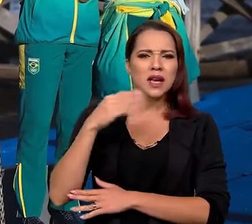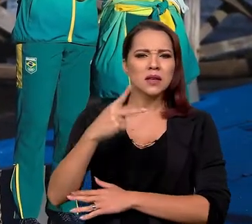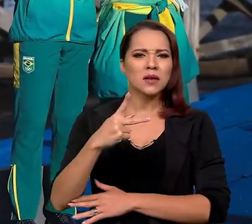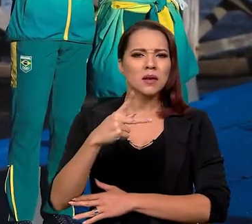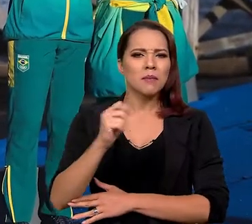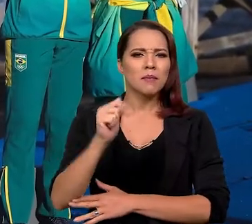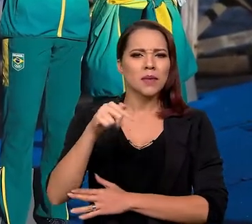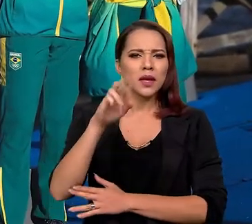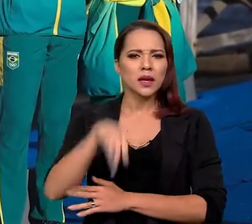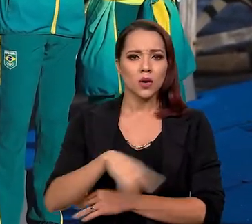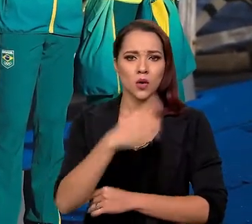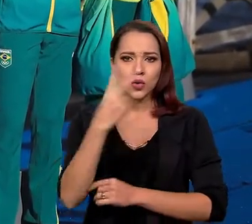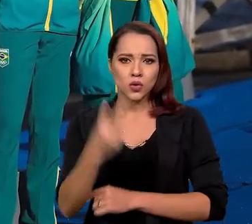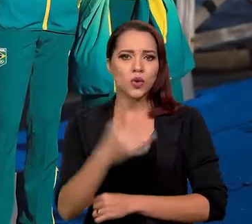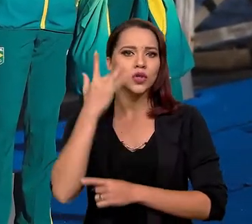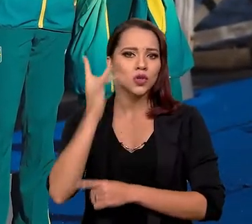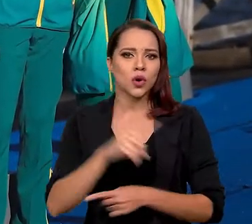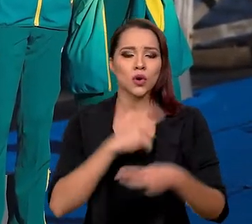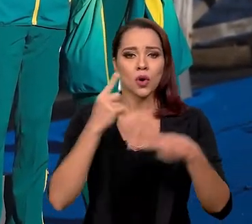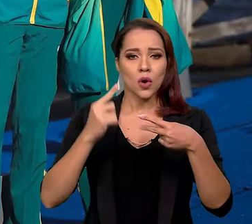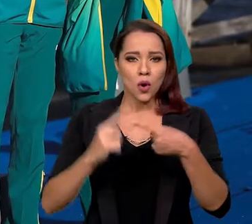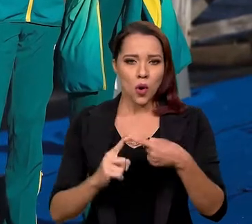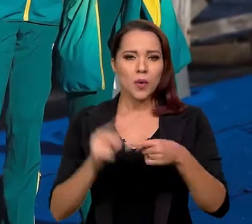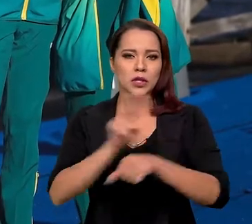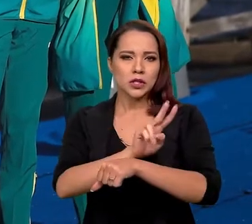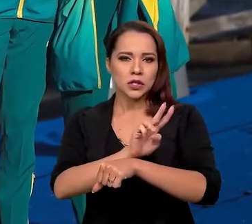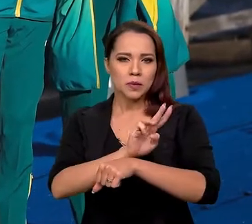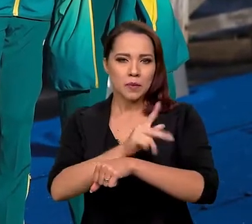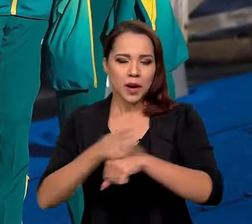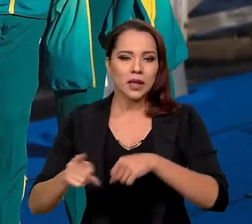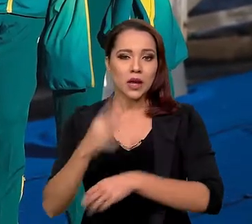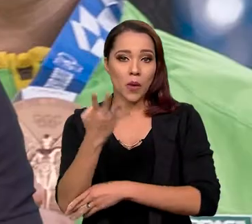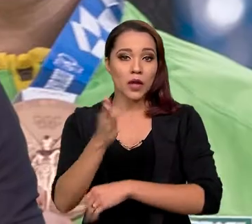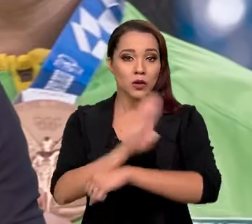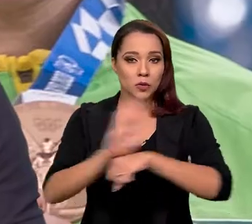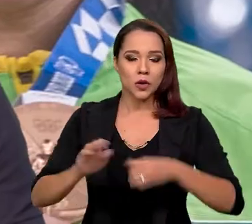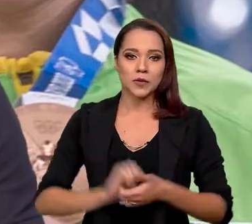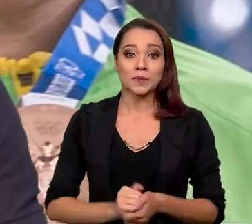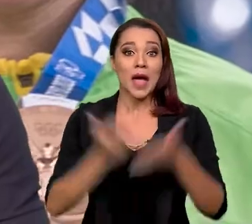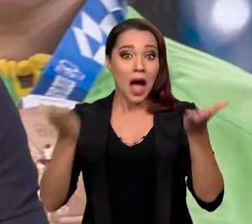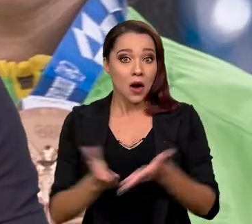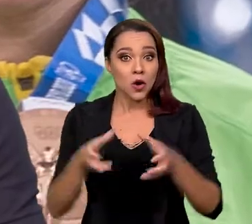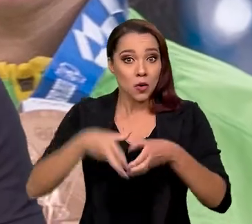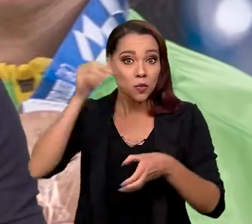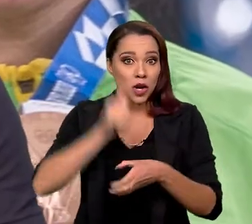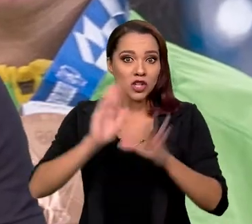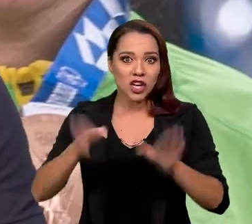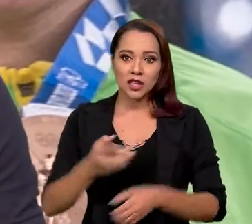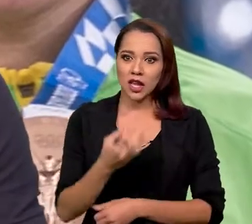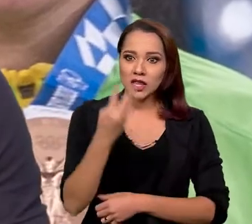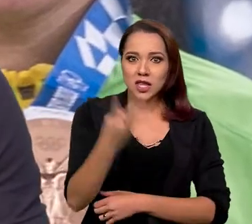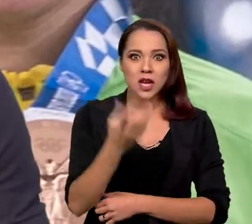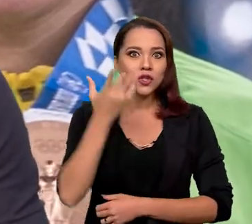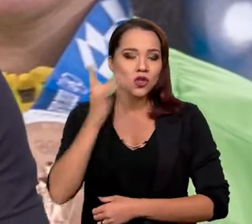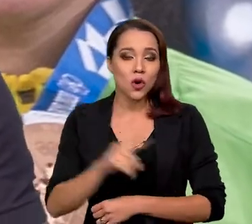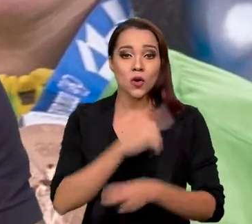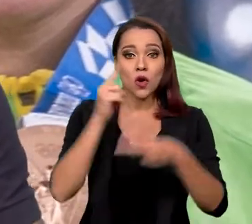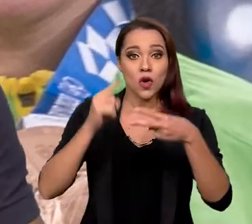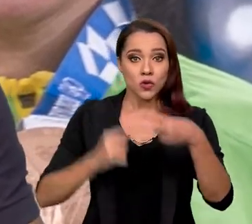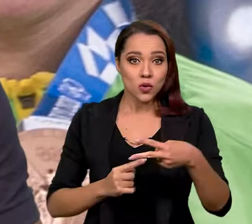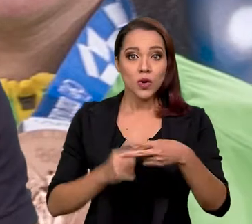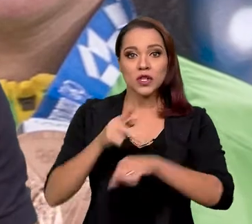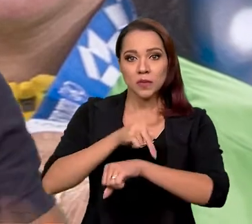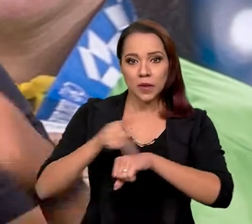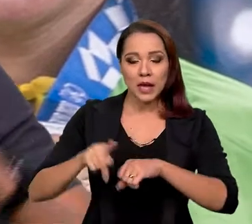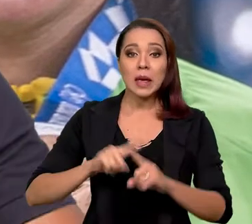lá em Pequim, com 2 de ouro, 1 de prata e 4 de bronze. Agora, a mulherada já tem 3 de ouro,